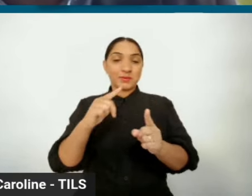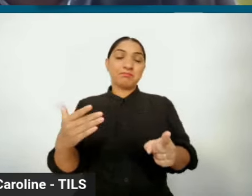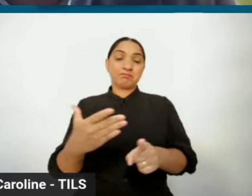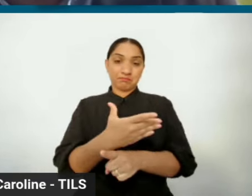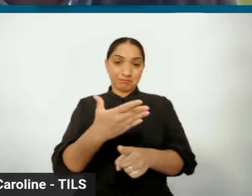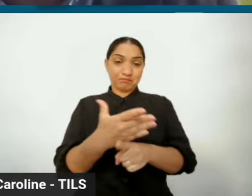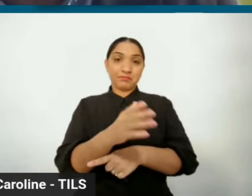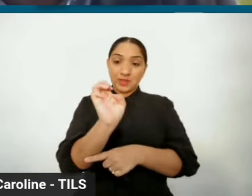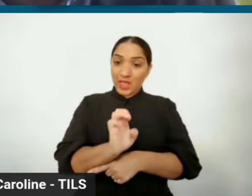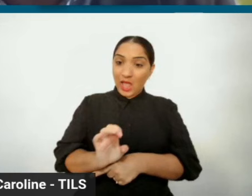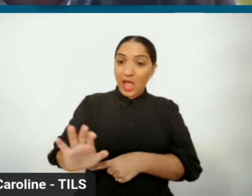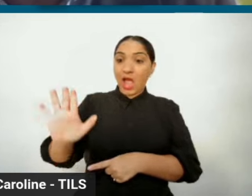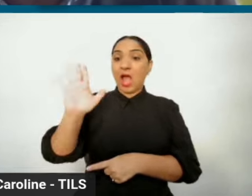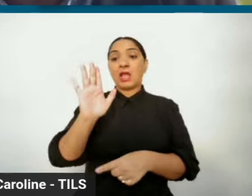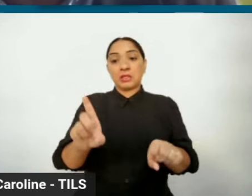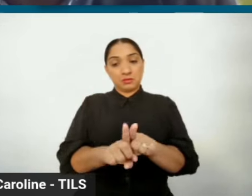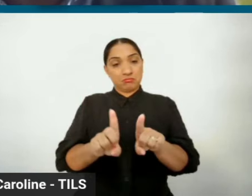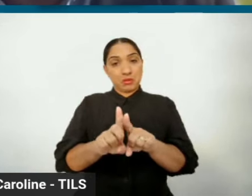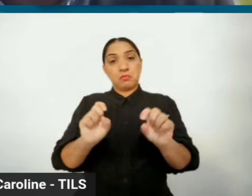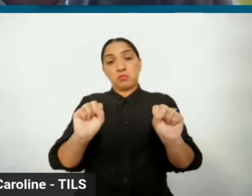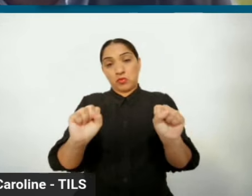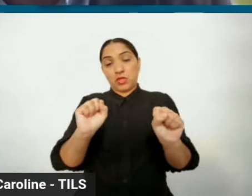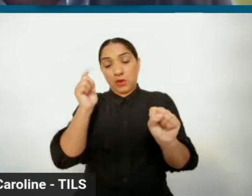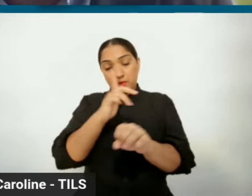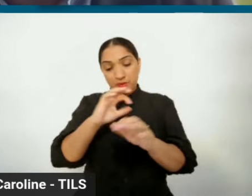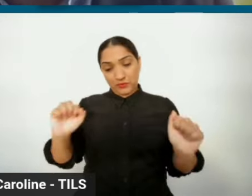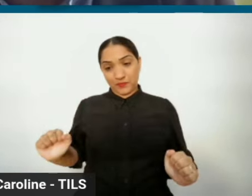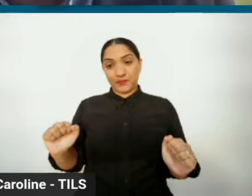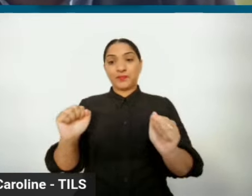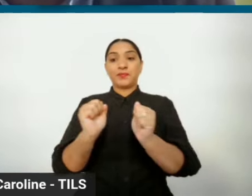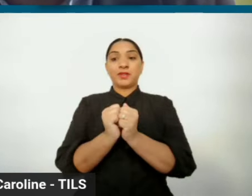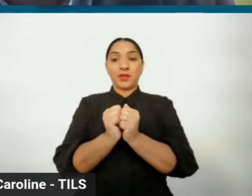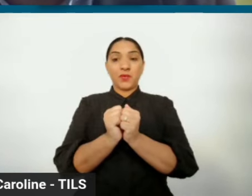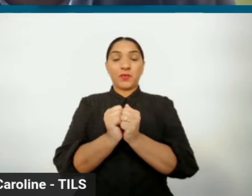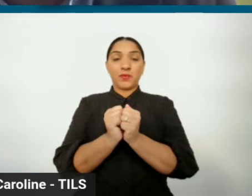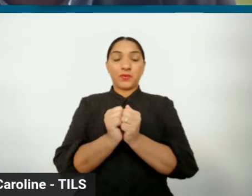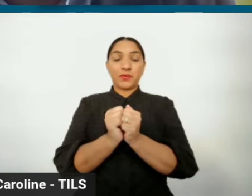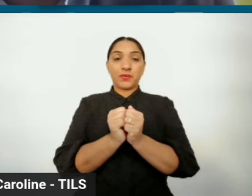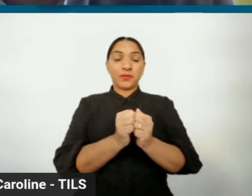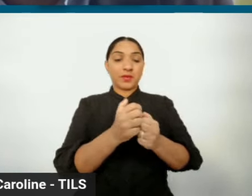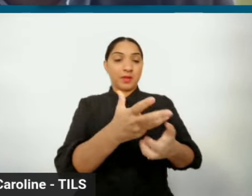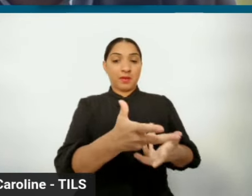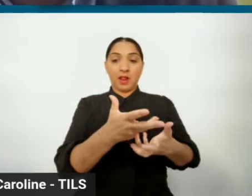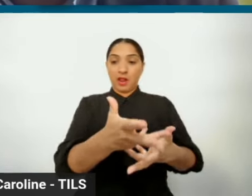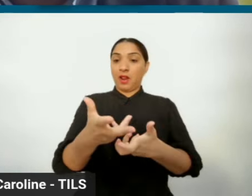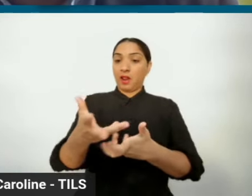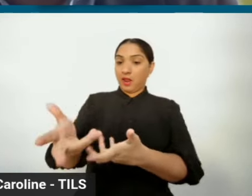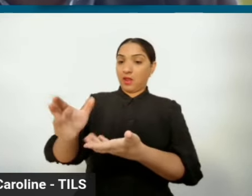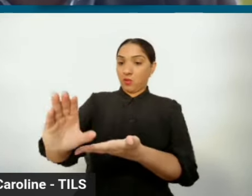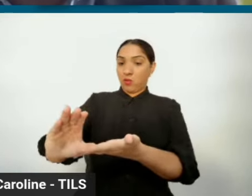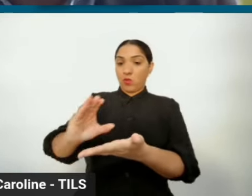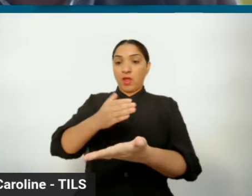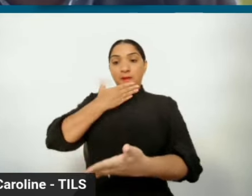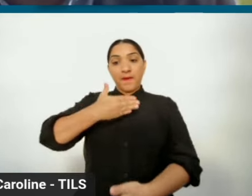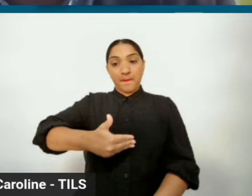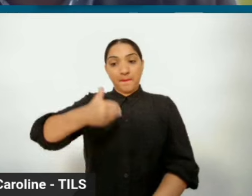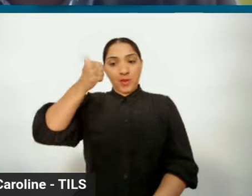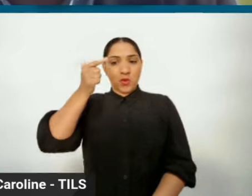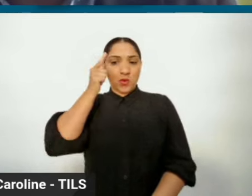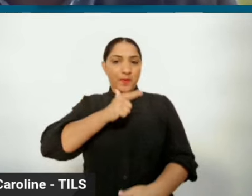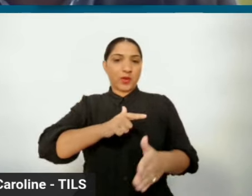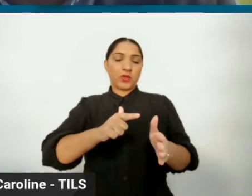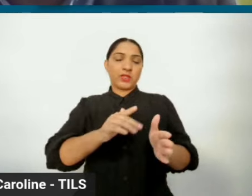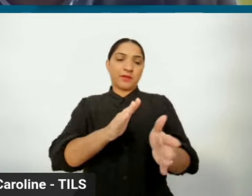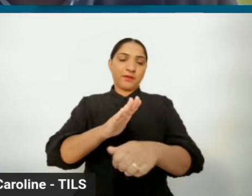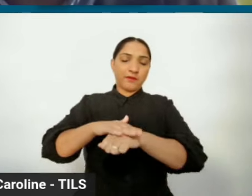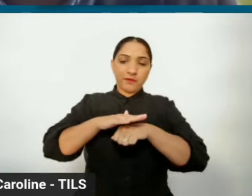as pessoas com deficiência, os governos puderam se reunir e extrair as melhores propostas, programas e ações para a efetivação